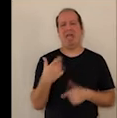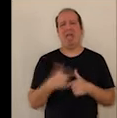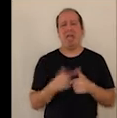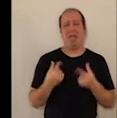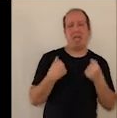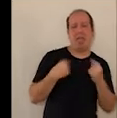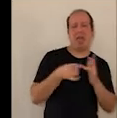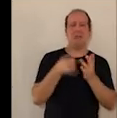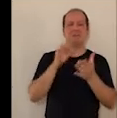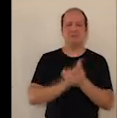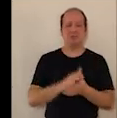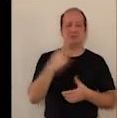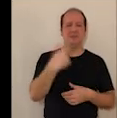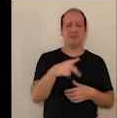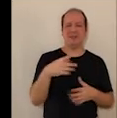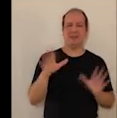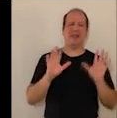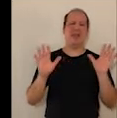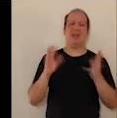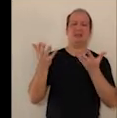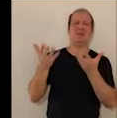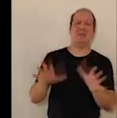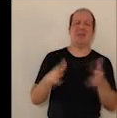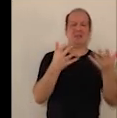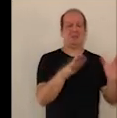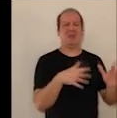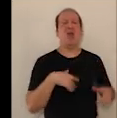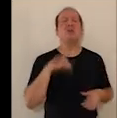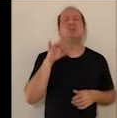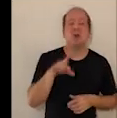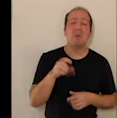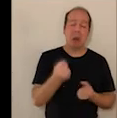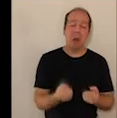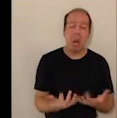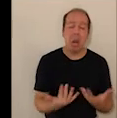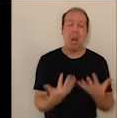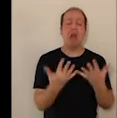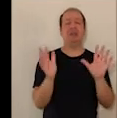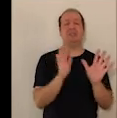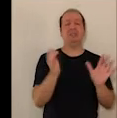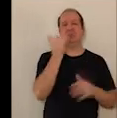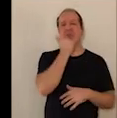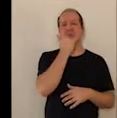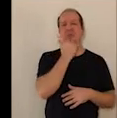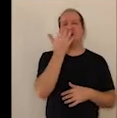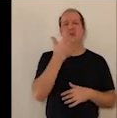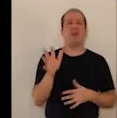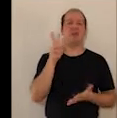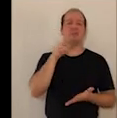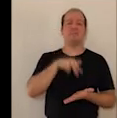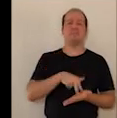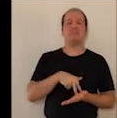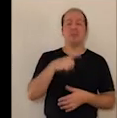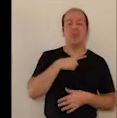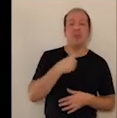de Corvino? Pura malvadez. Só para atiçar o fogo. Se eu sair dessa, eu hei de levar uma